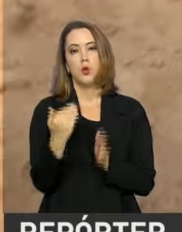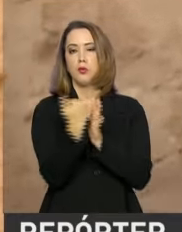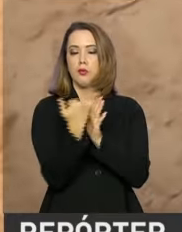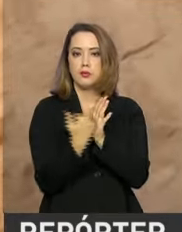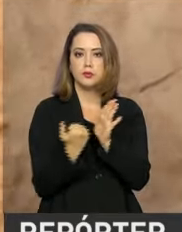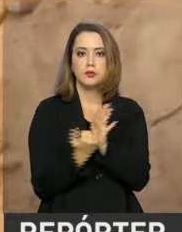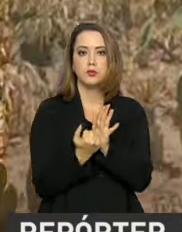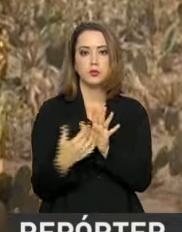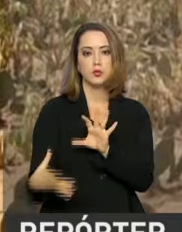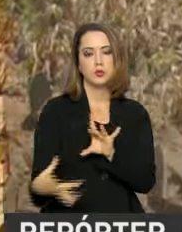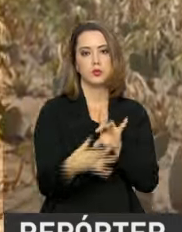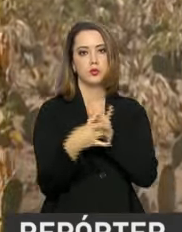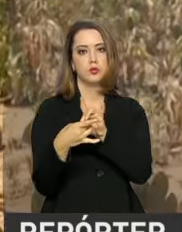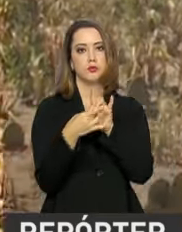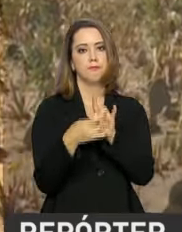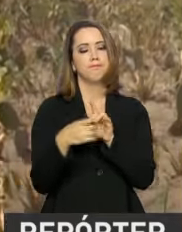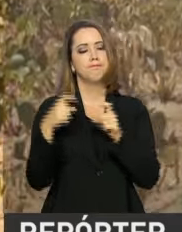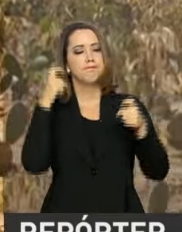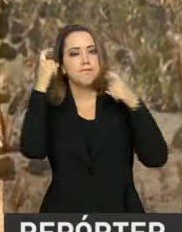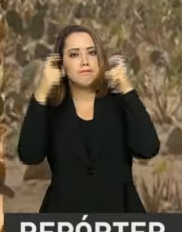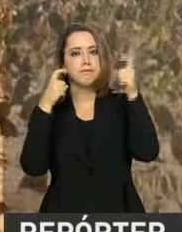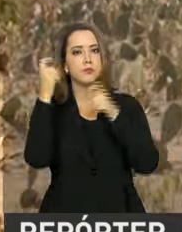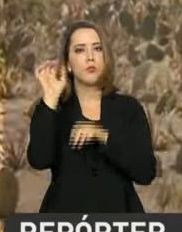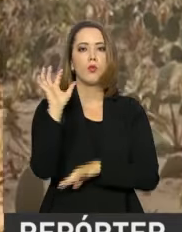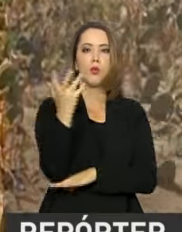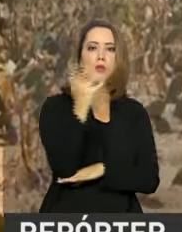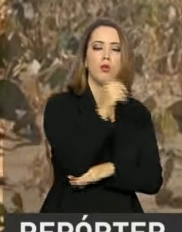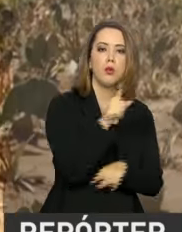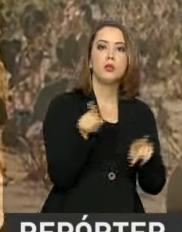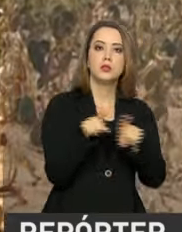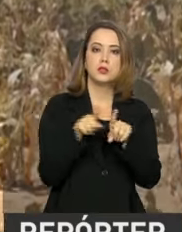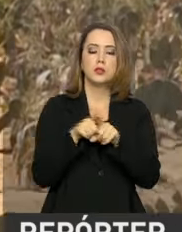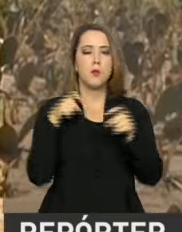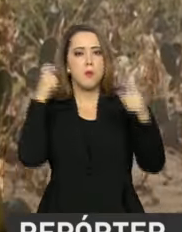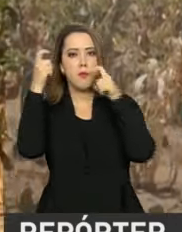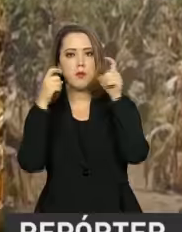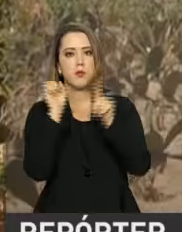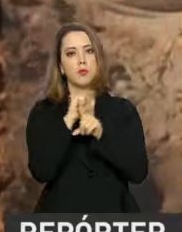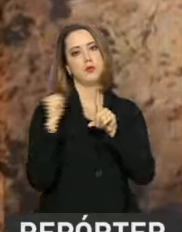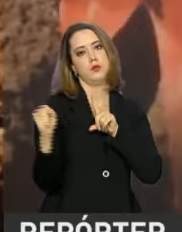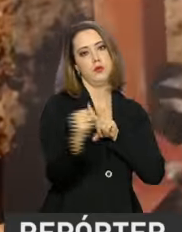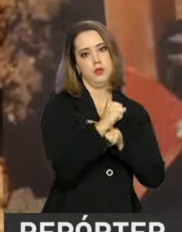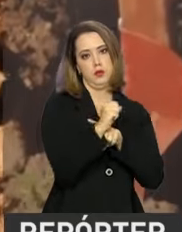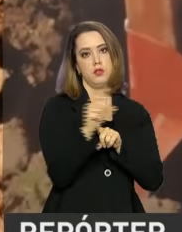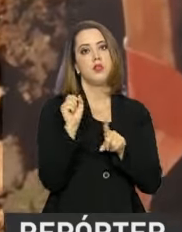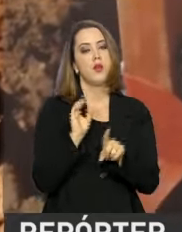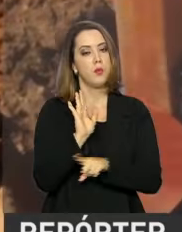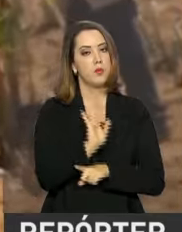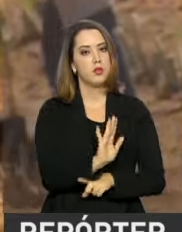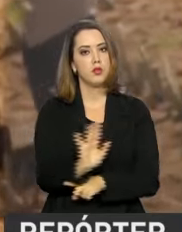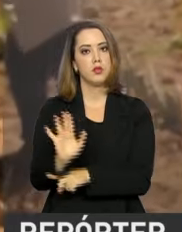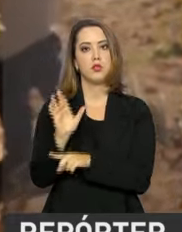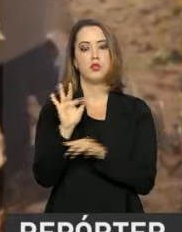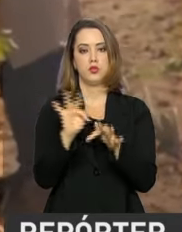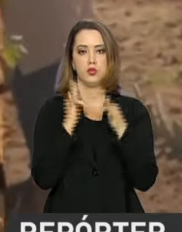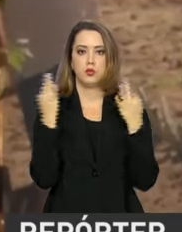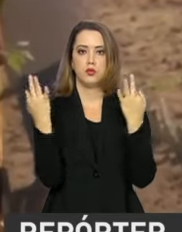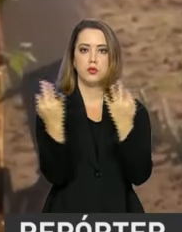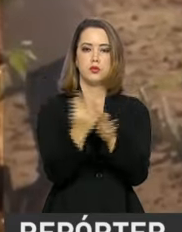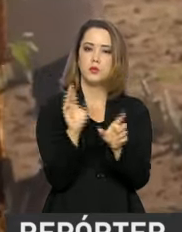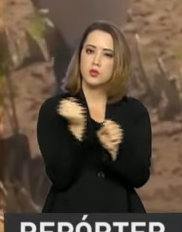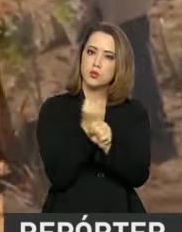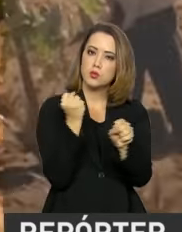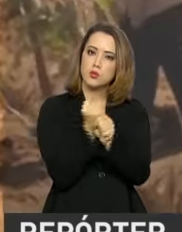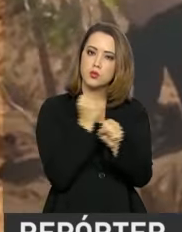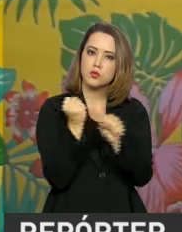projeto alia a preocupação ambiental com a social e ajuda famílias do semiárido baiano a construir uma nova